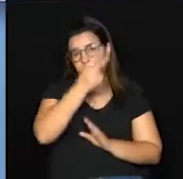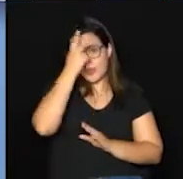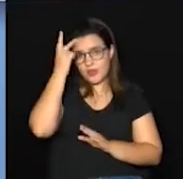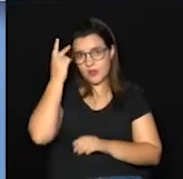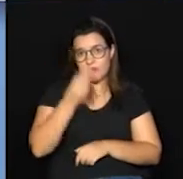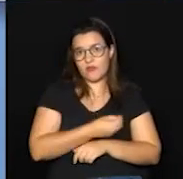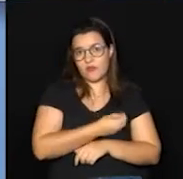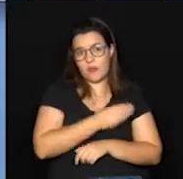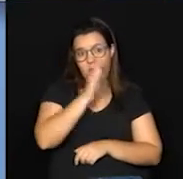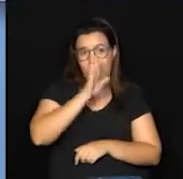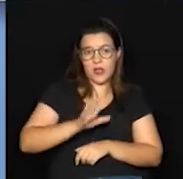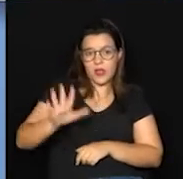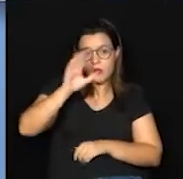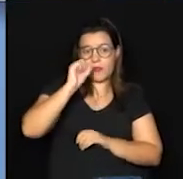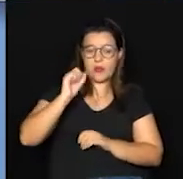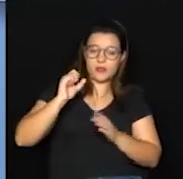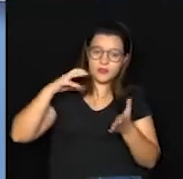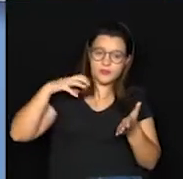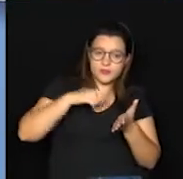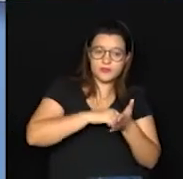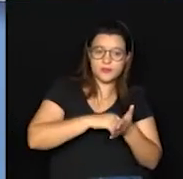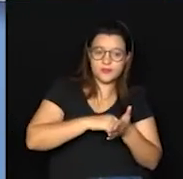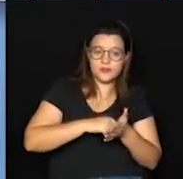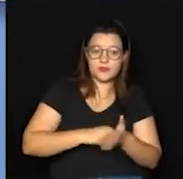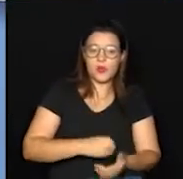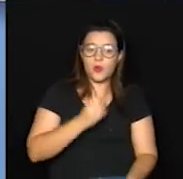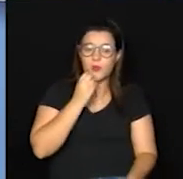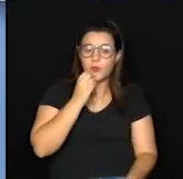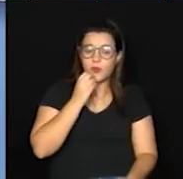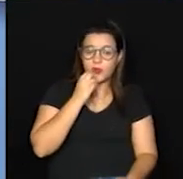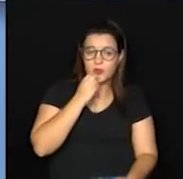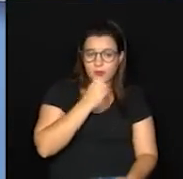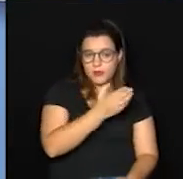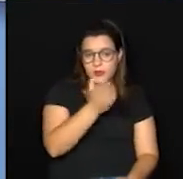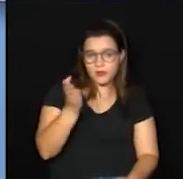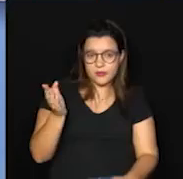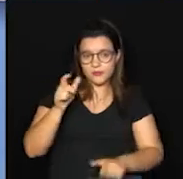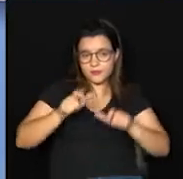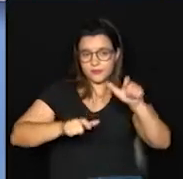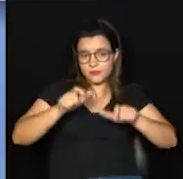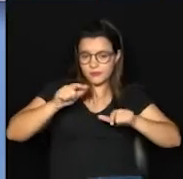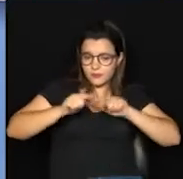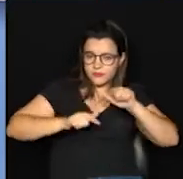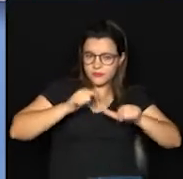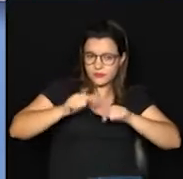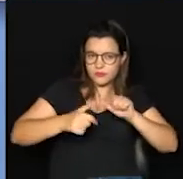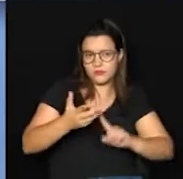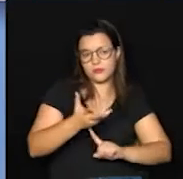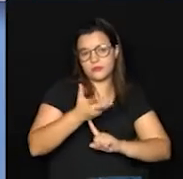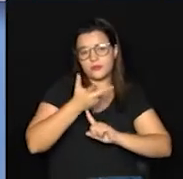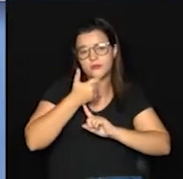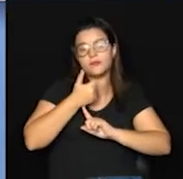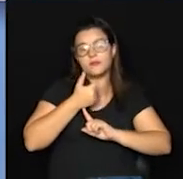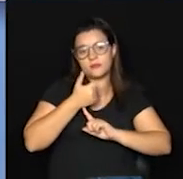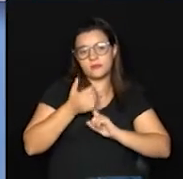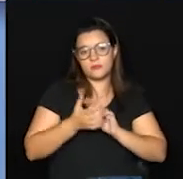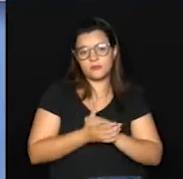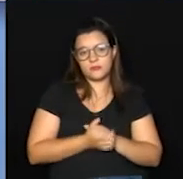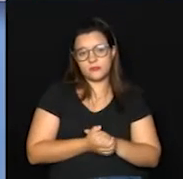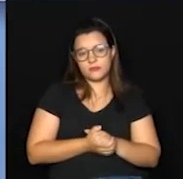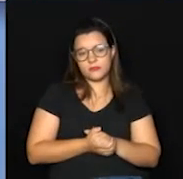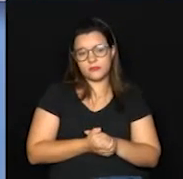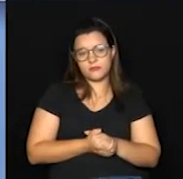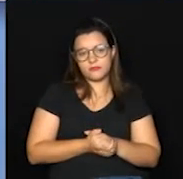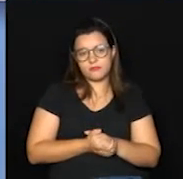pode, claro, se inscrever. Como o Gabriel disse, é mais uma oportunidade aí para essa classe, os artistas, né,